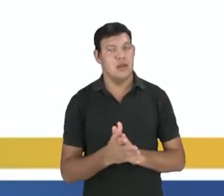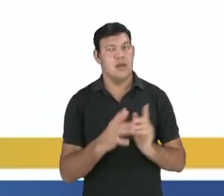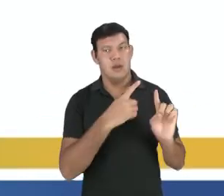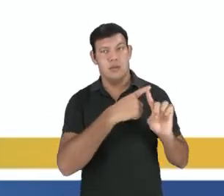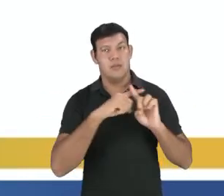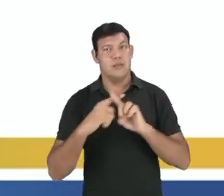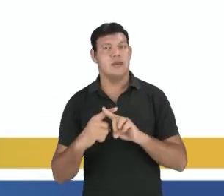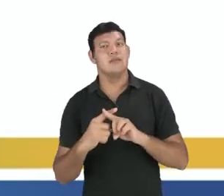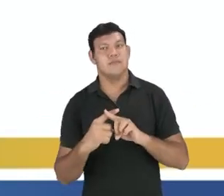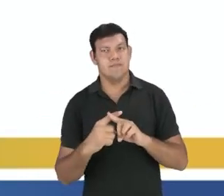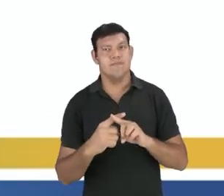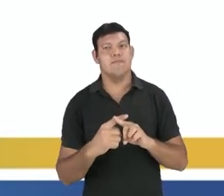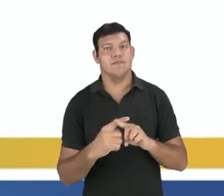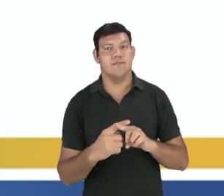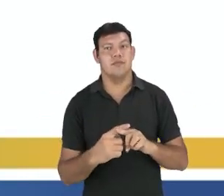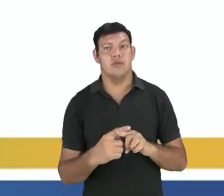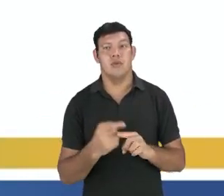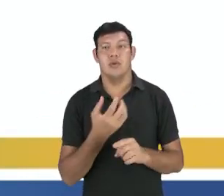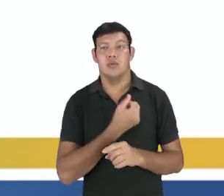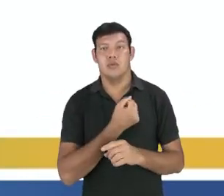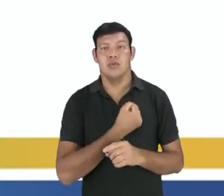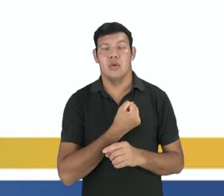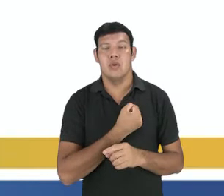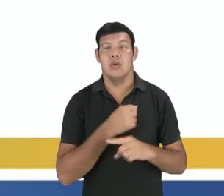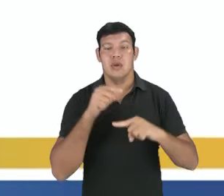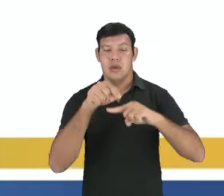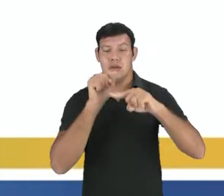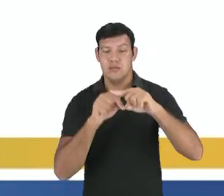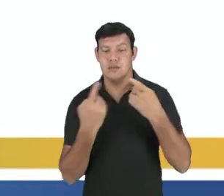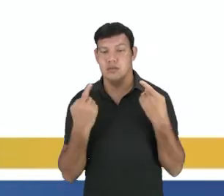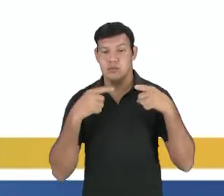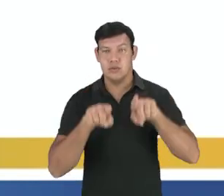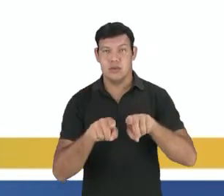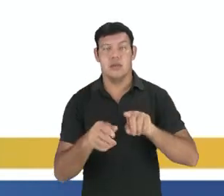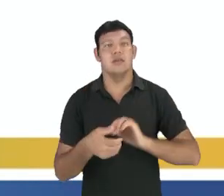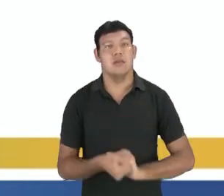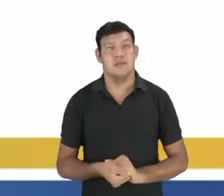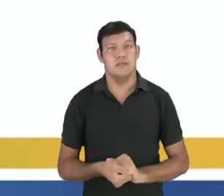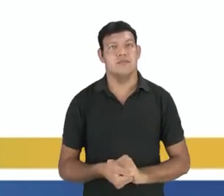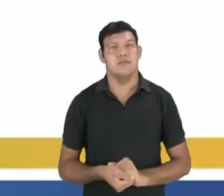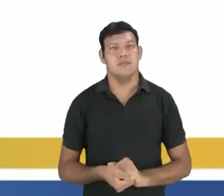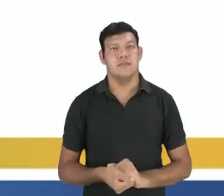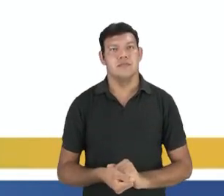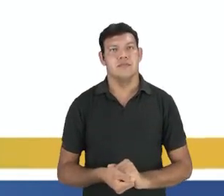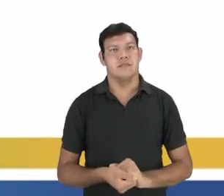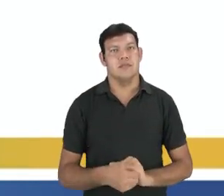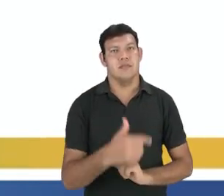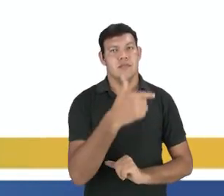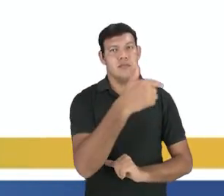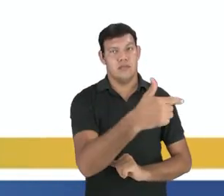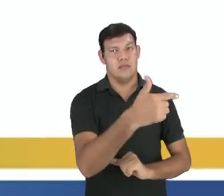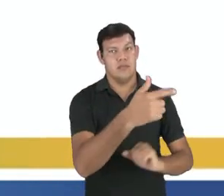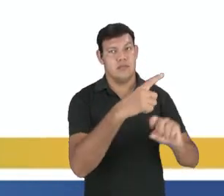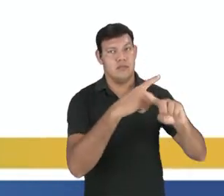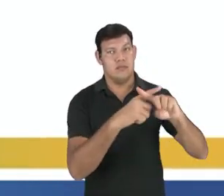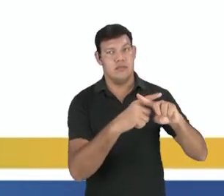que eu destaquei. Quais foram os números que foram destacados? Foram os números que dividiram os dois aqui ao mesmo